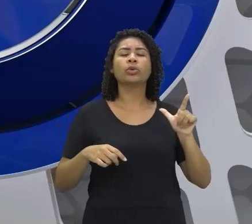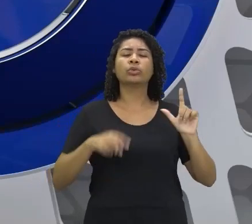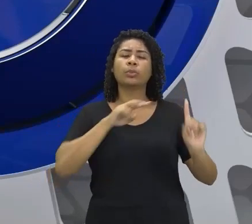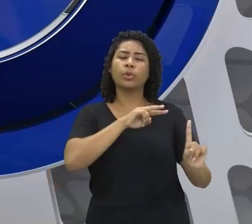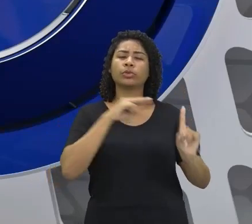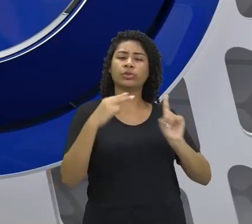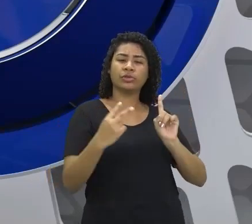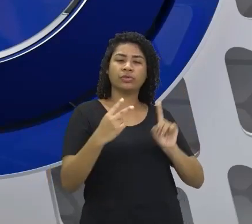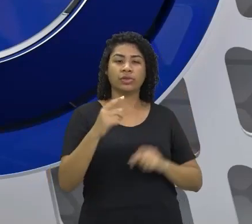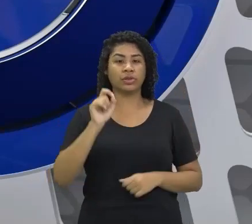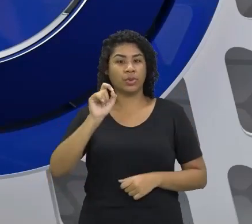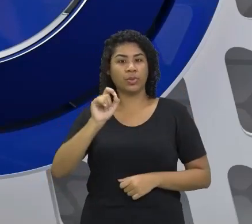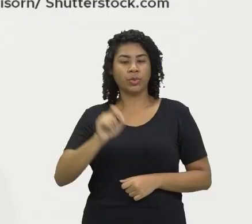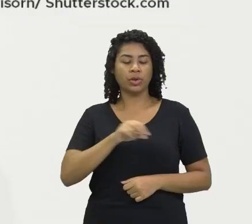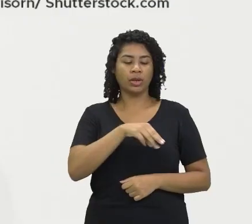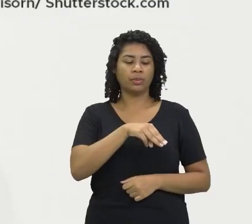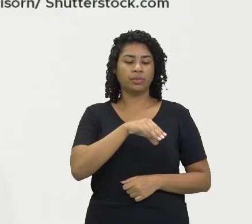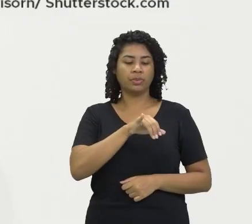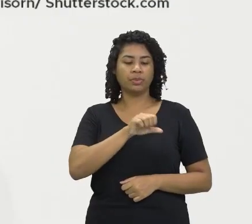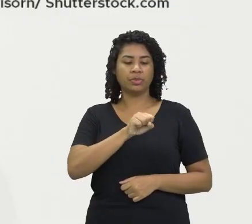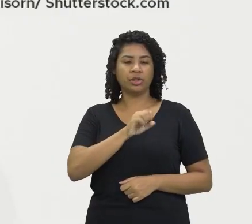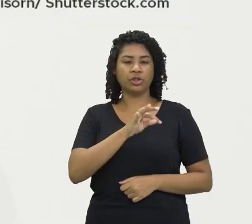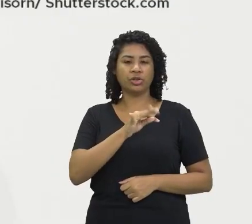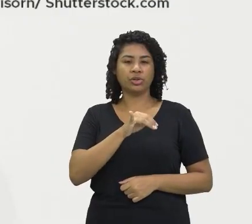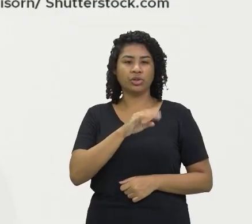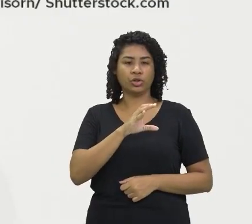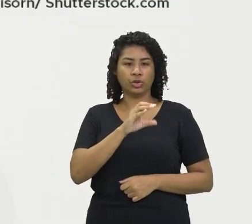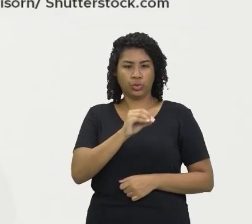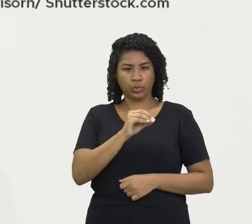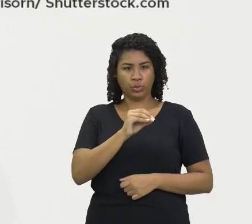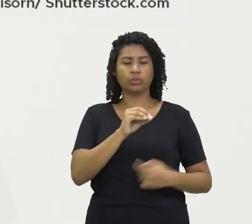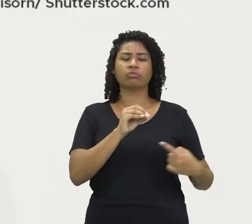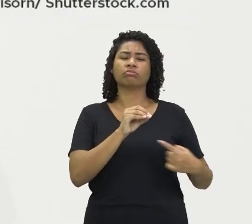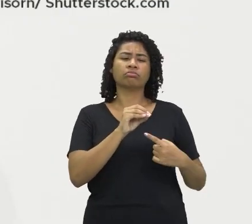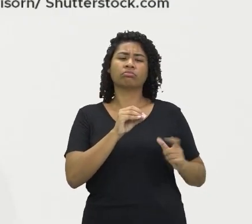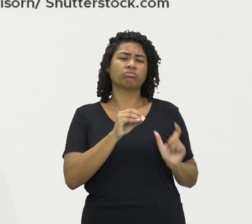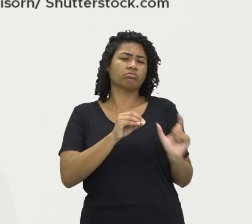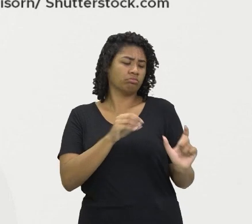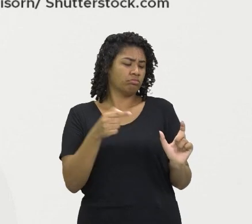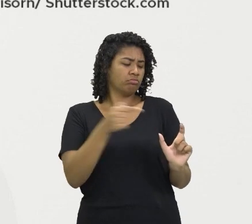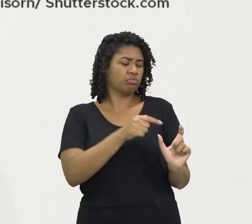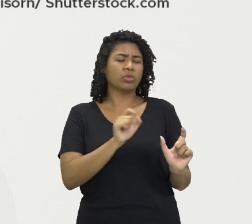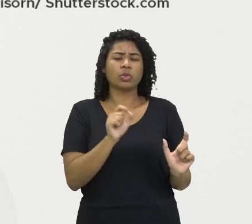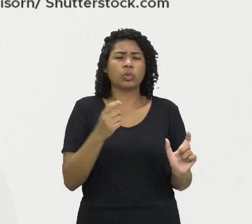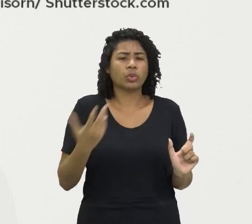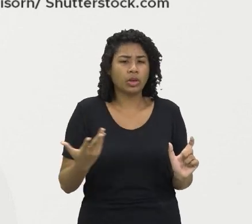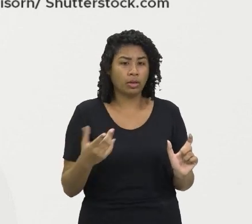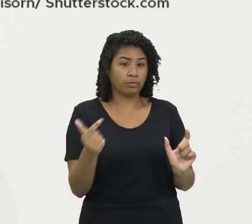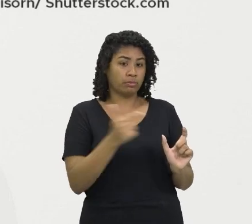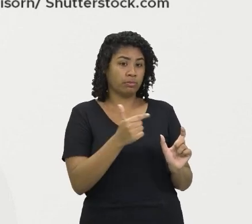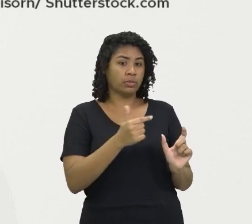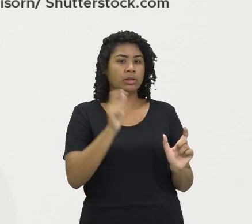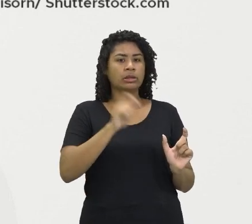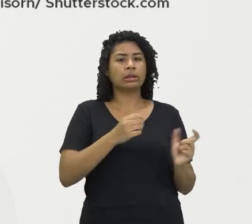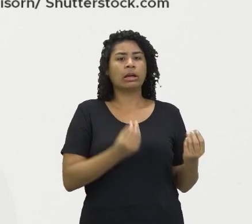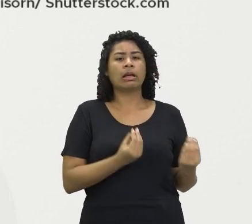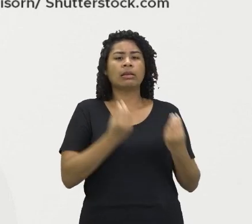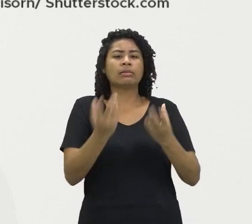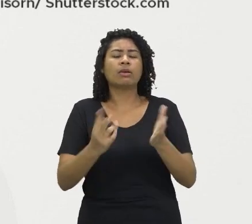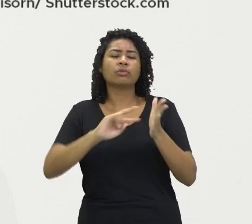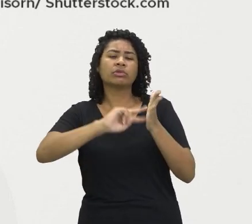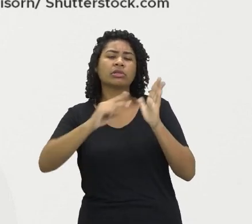mística, né? E aqui eu quero te convidar a ver a mística como algo que oferece sentido à